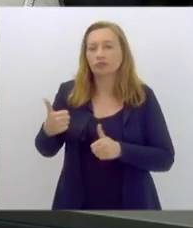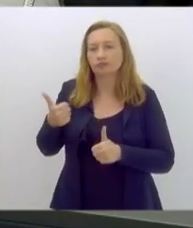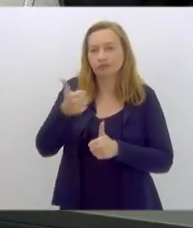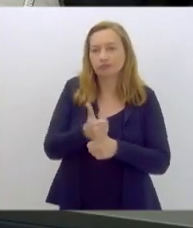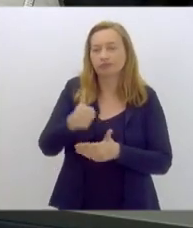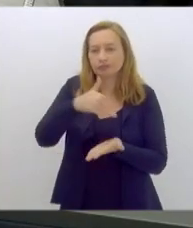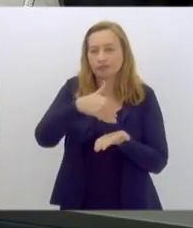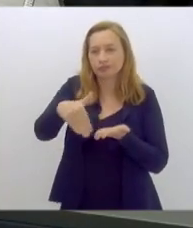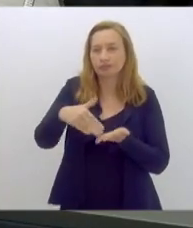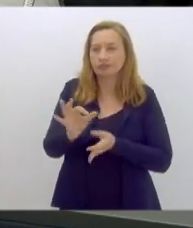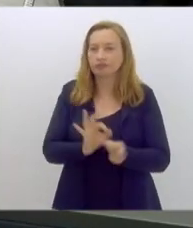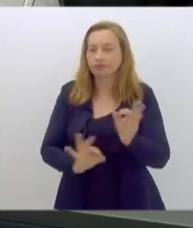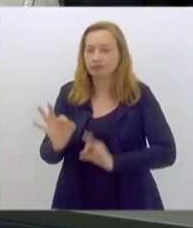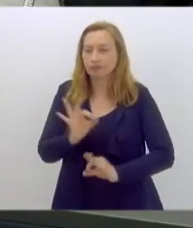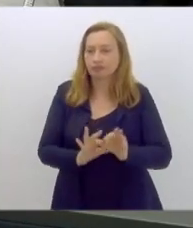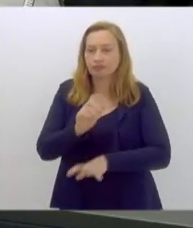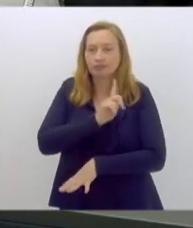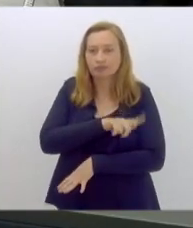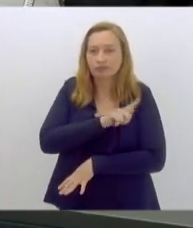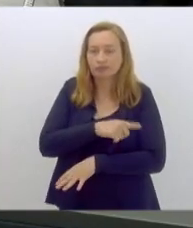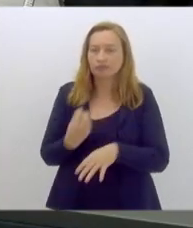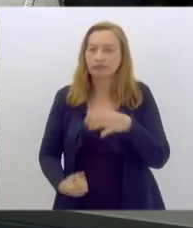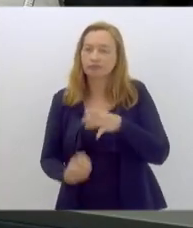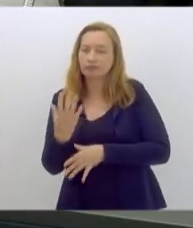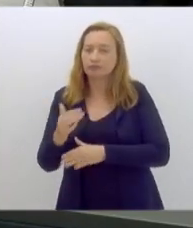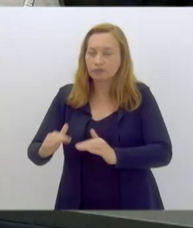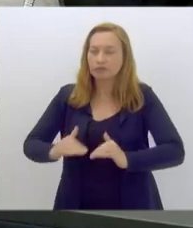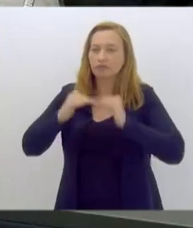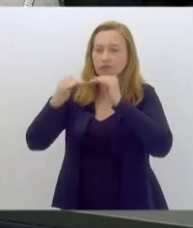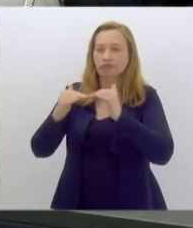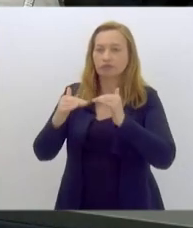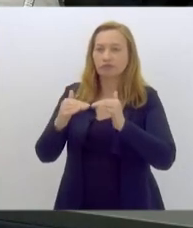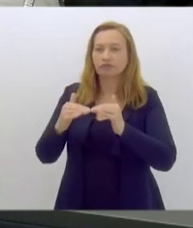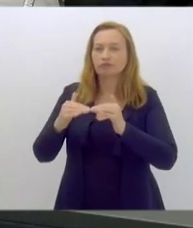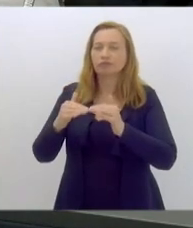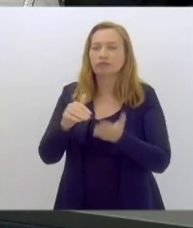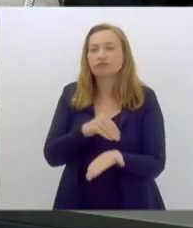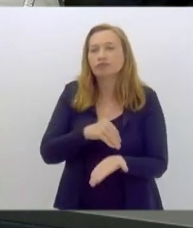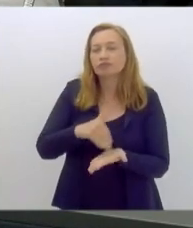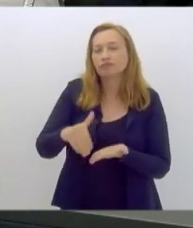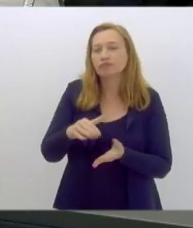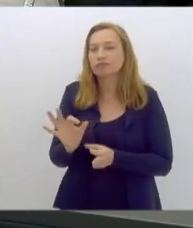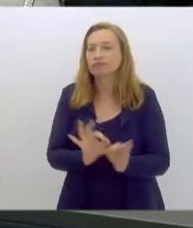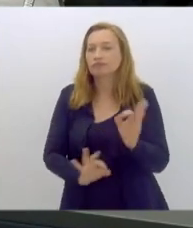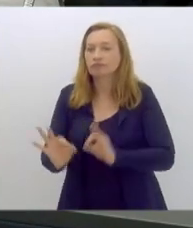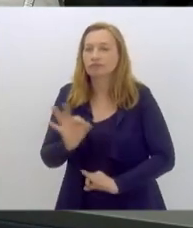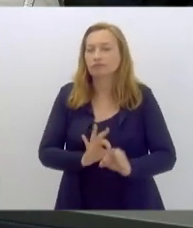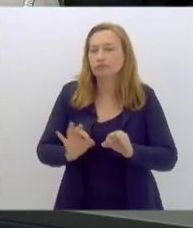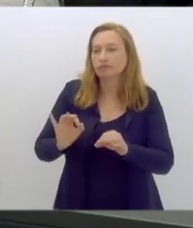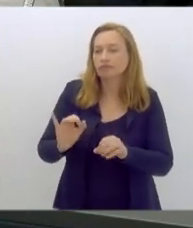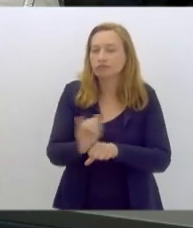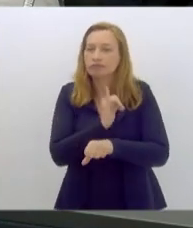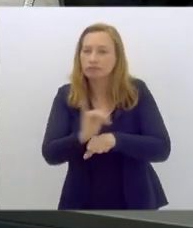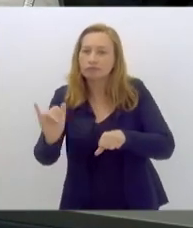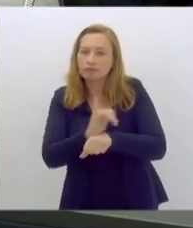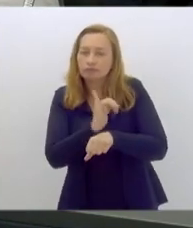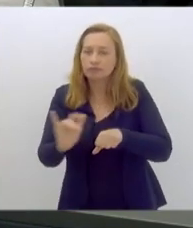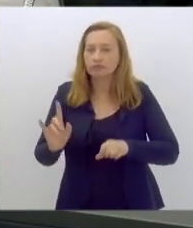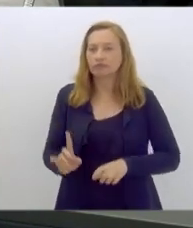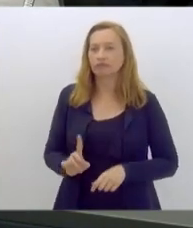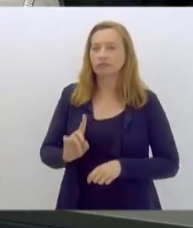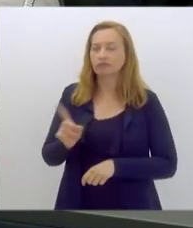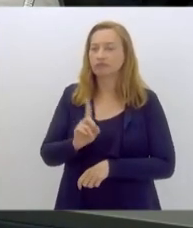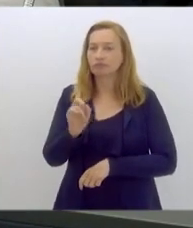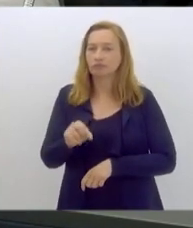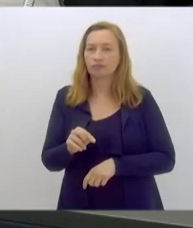lá Secretaria de planejamento de gestão nós queremos uma subsecretaria de planejamento estratégico e não é planejamento